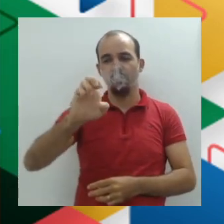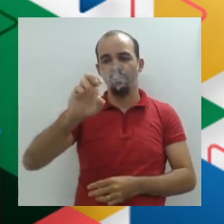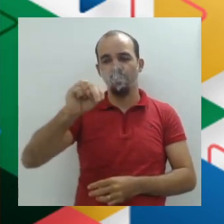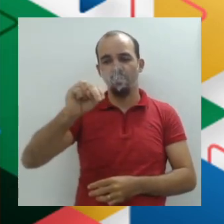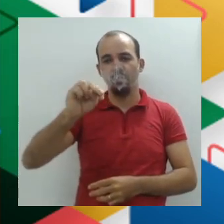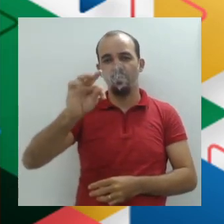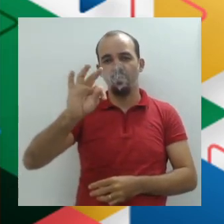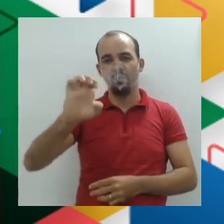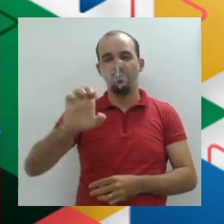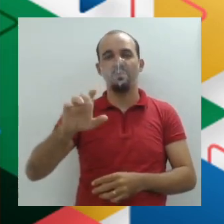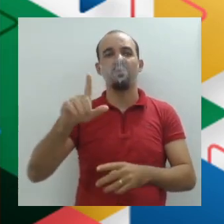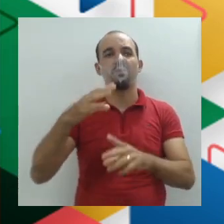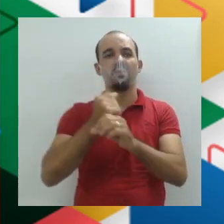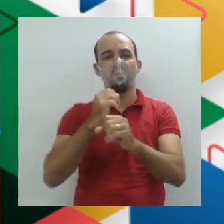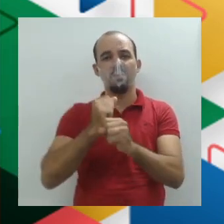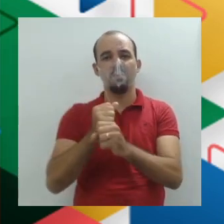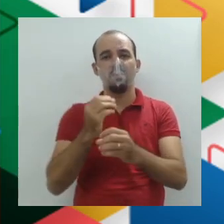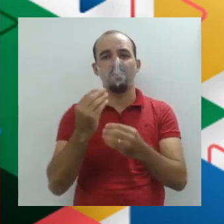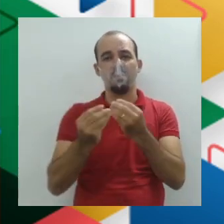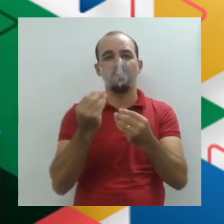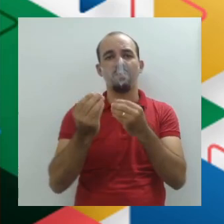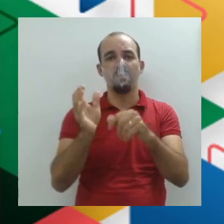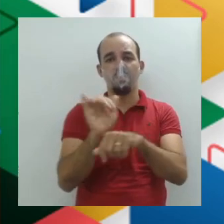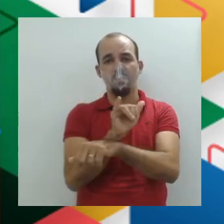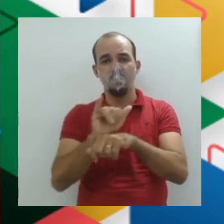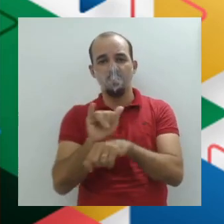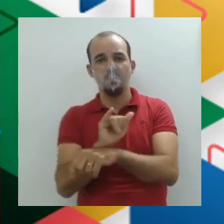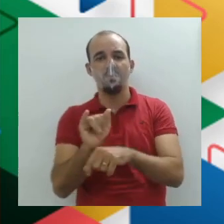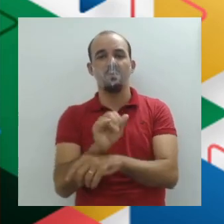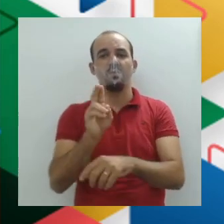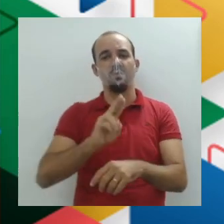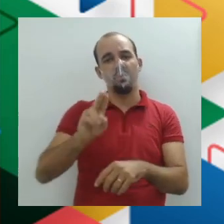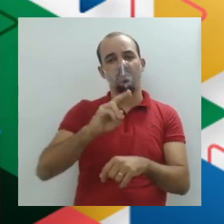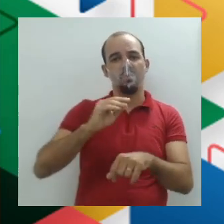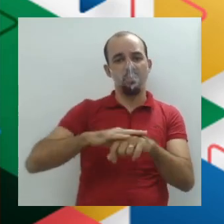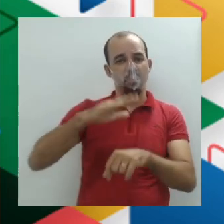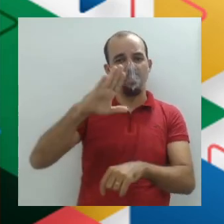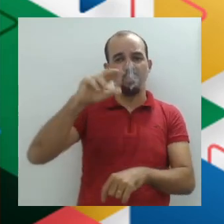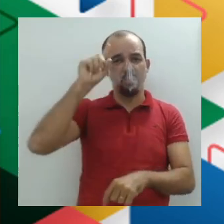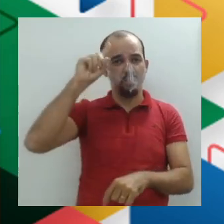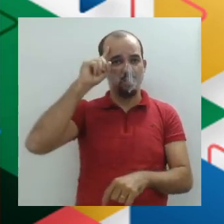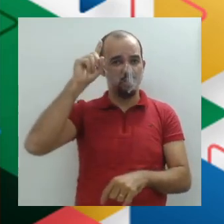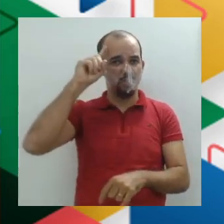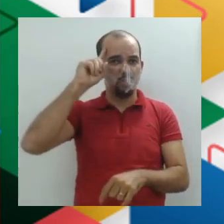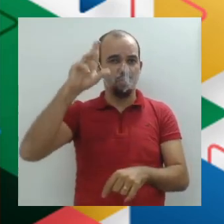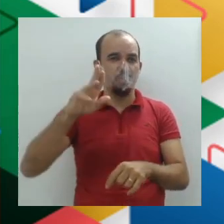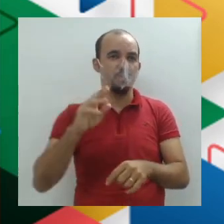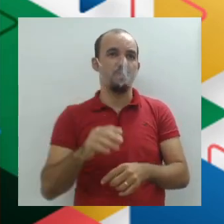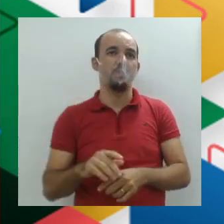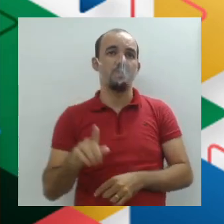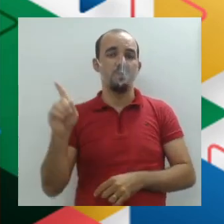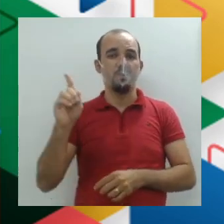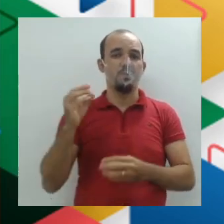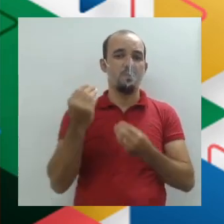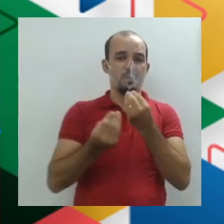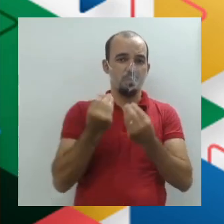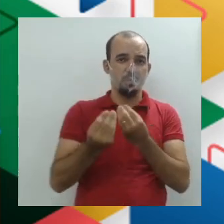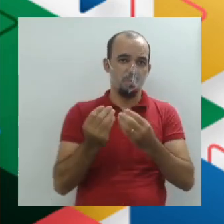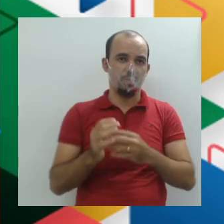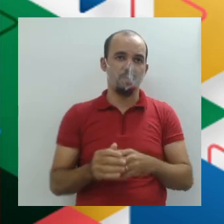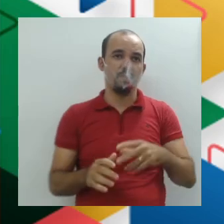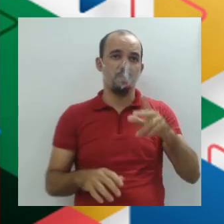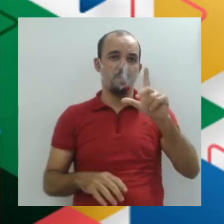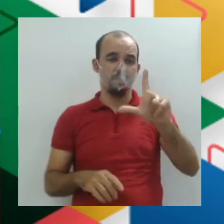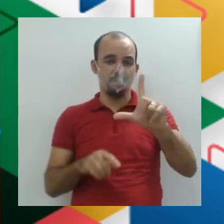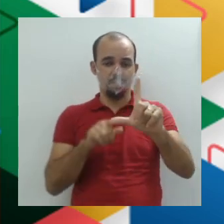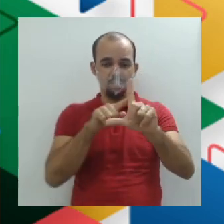massa? Porque a gente tem uma aplicabilidade dela muito grande no dia a dia. A tangente, na verdade, eu vou ter que comparar, galera,